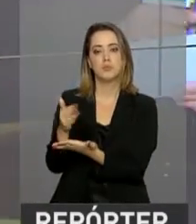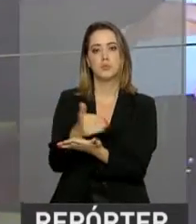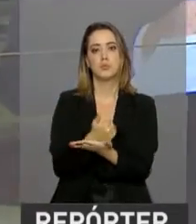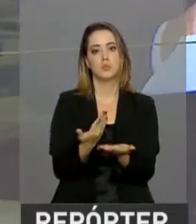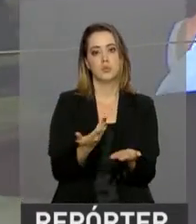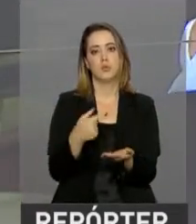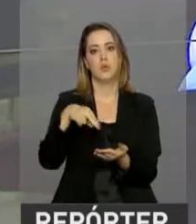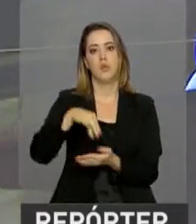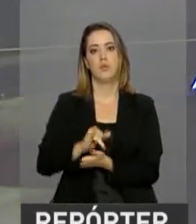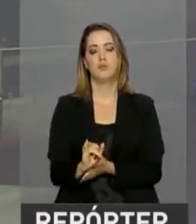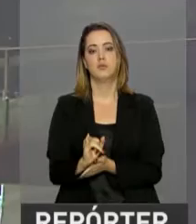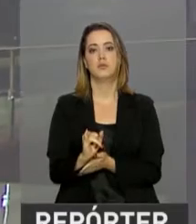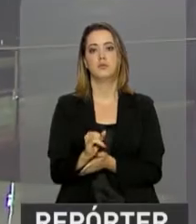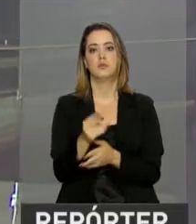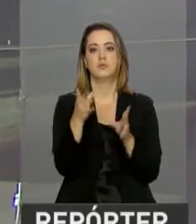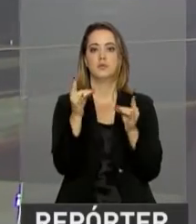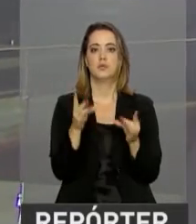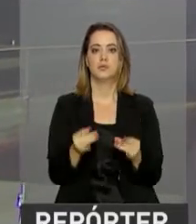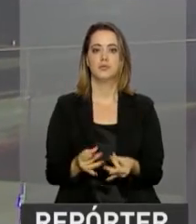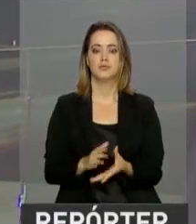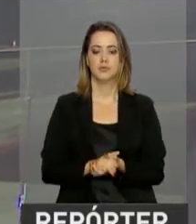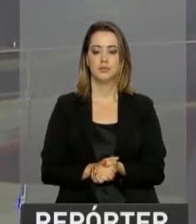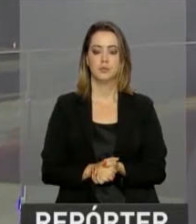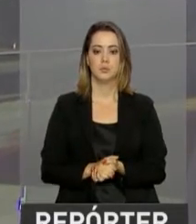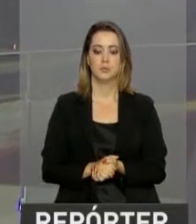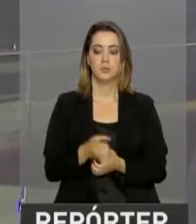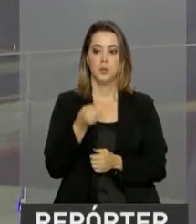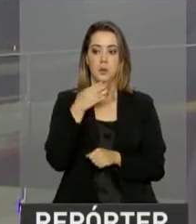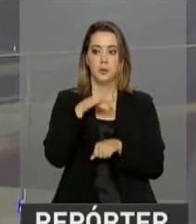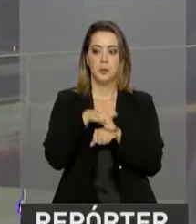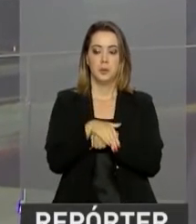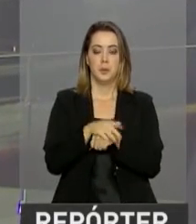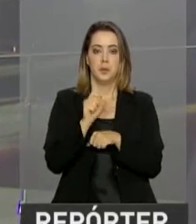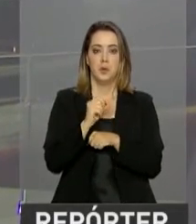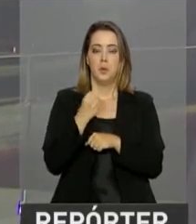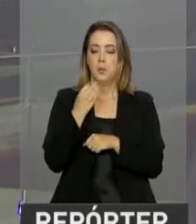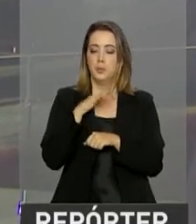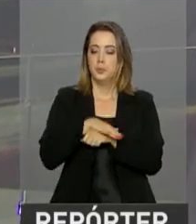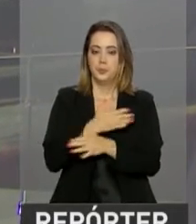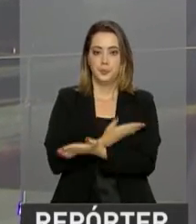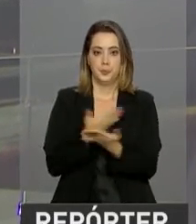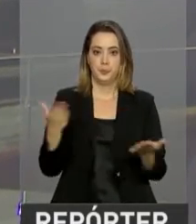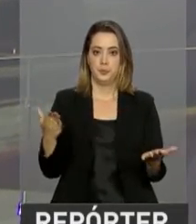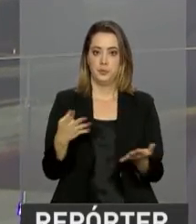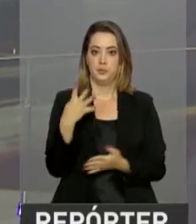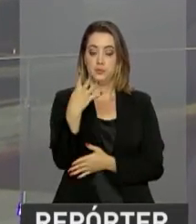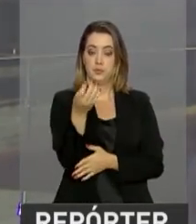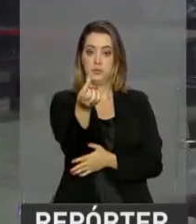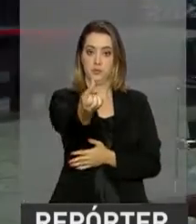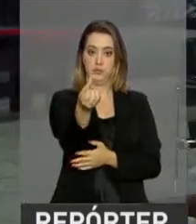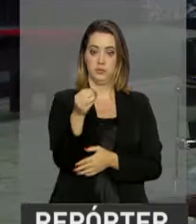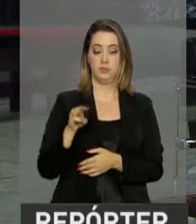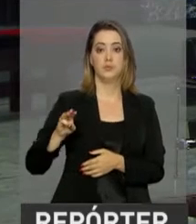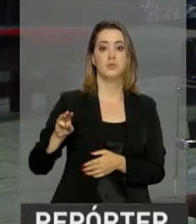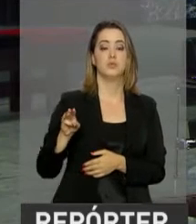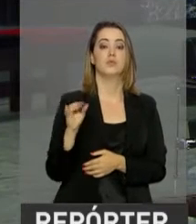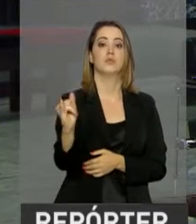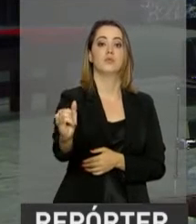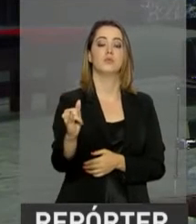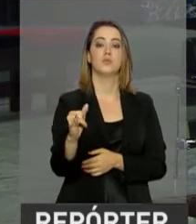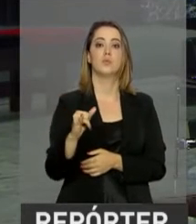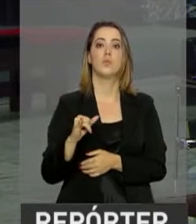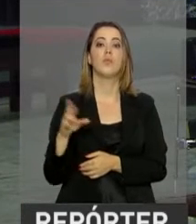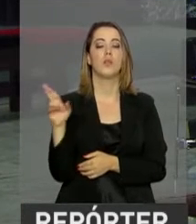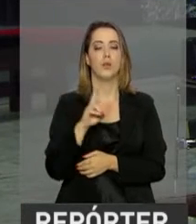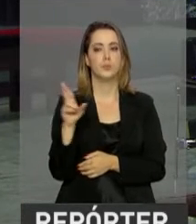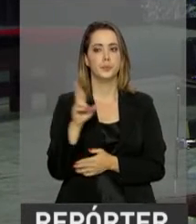as informações para a gente sobre esse assunto. Boa noite, Ney. Boa noite, Zé Luiz. Boa noite a todos. Dos 46 bilhões e 800 milhões